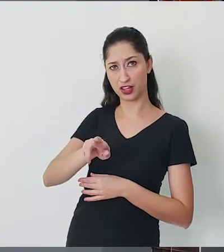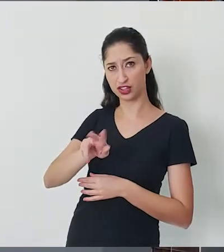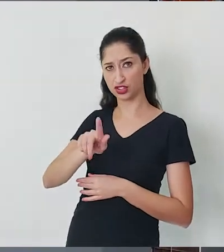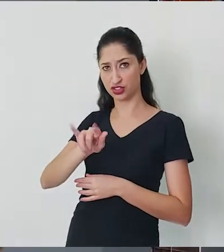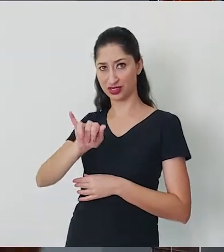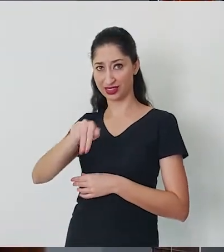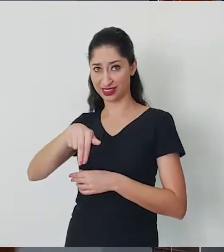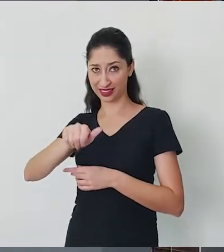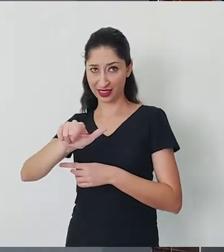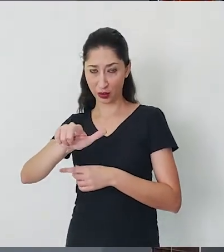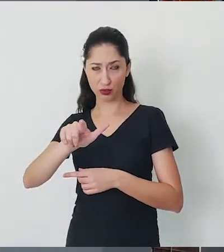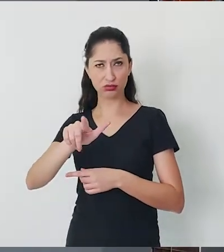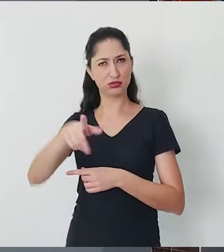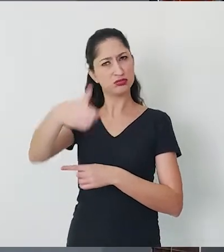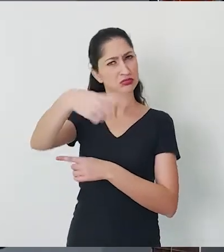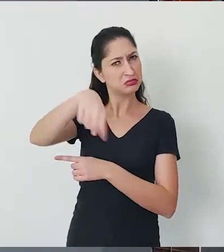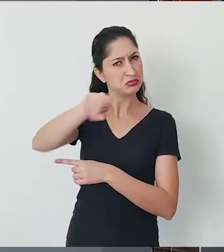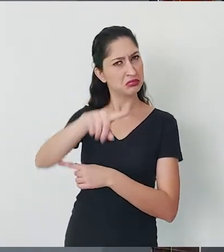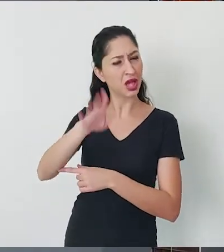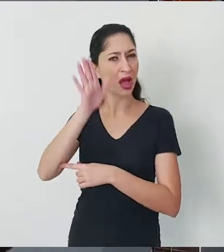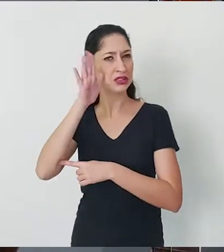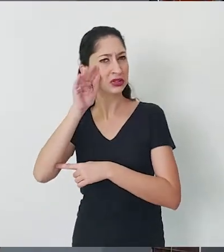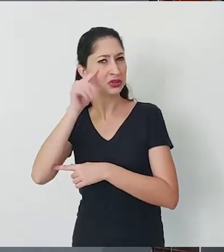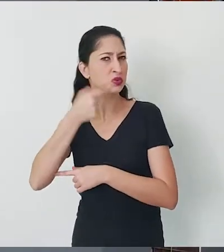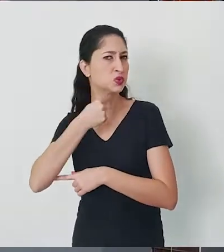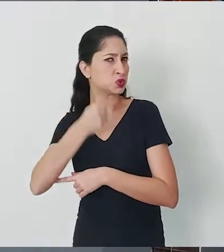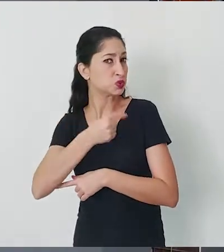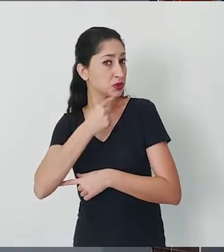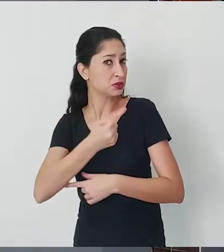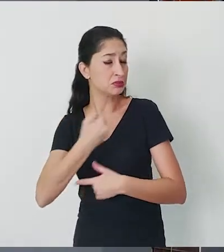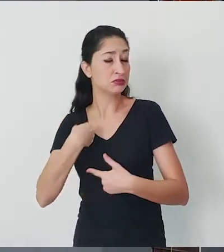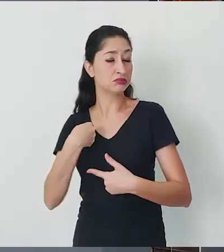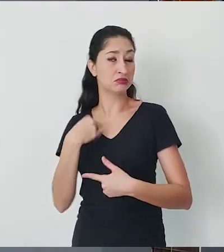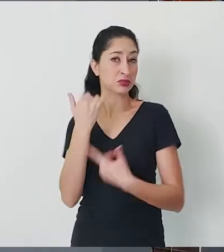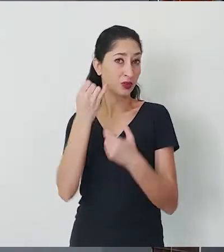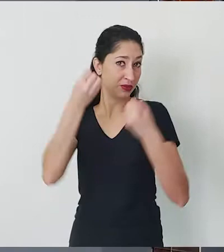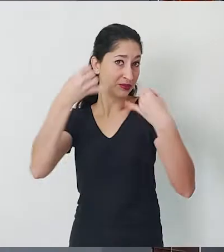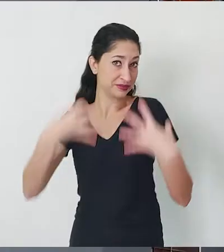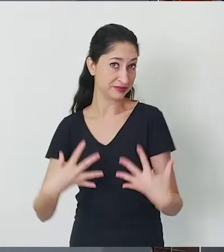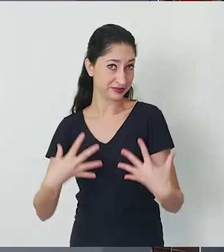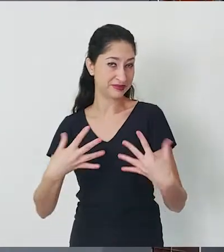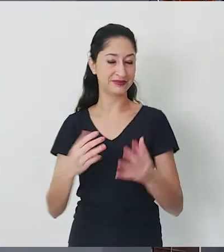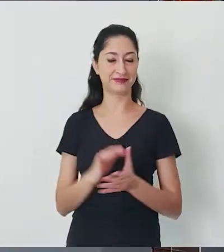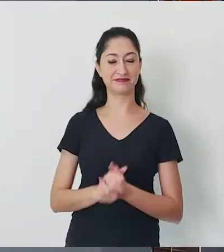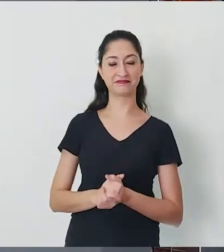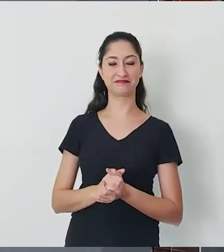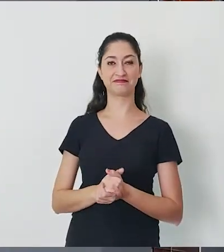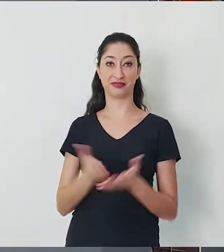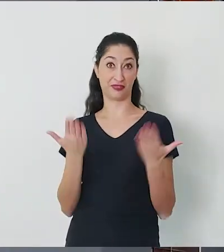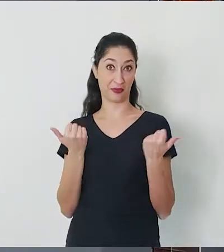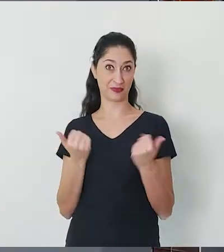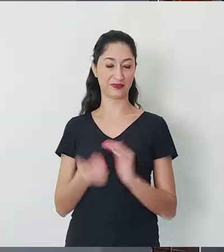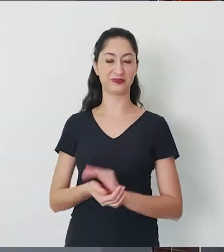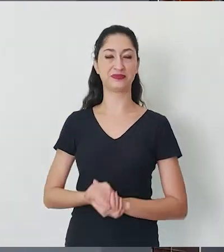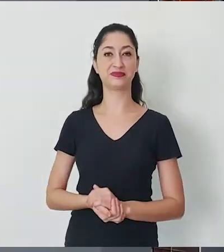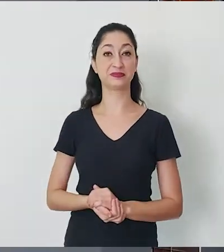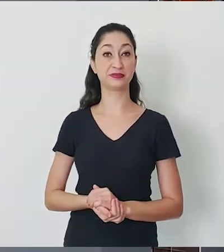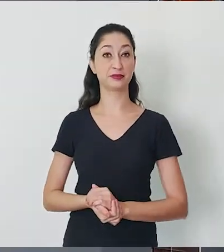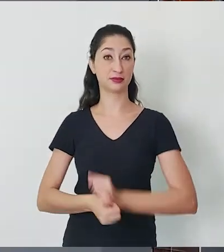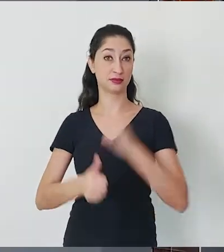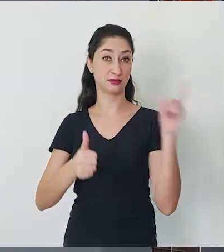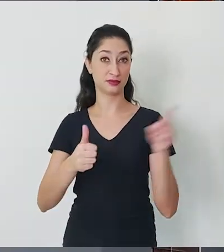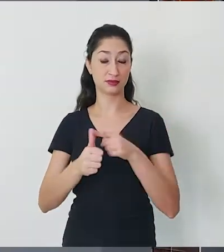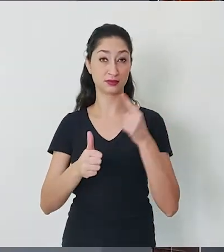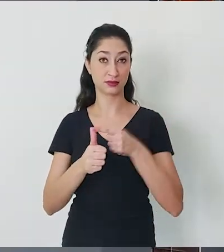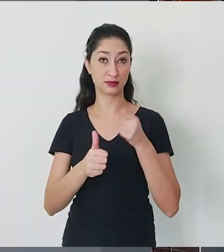sua cabeça pelo menos uma vez e eu vim aqui te contar um pouquinho sobre esse processo. Bora lá? Então,